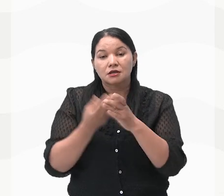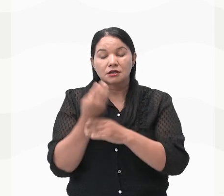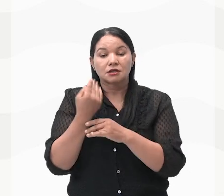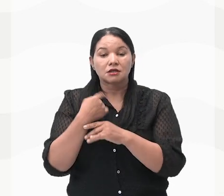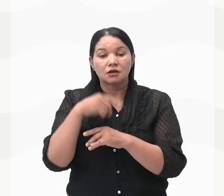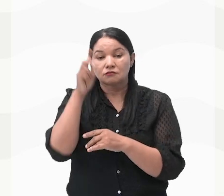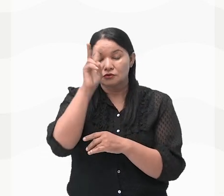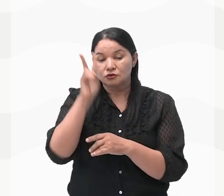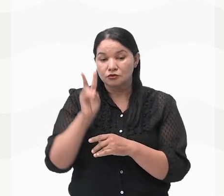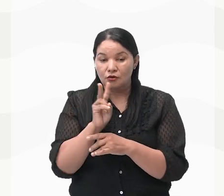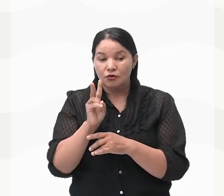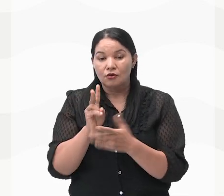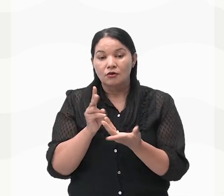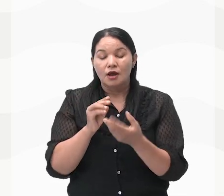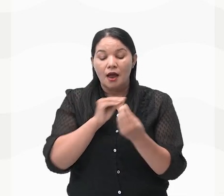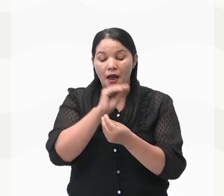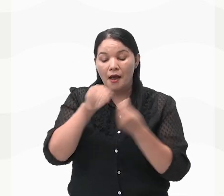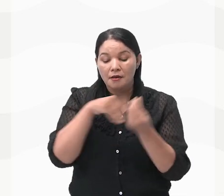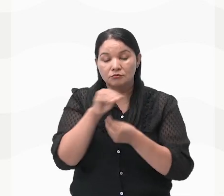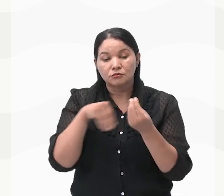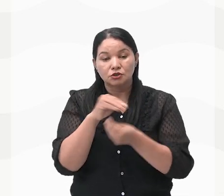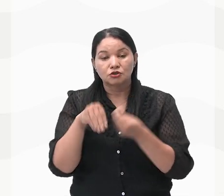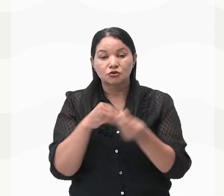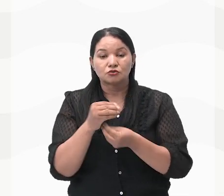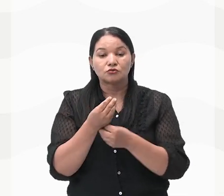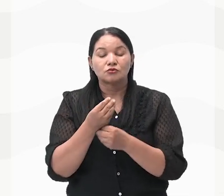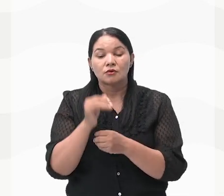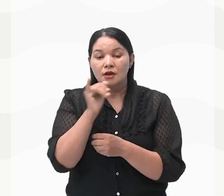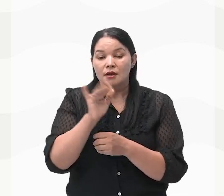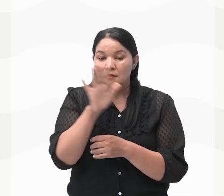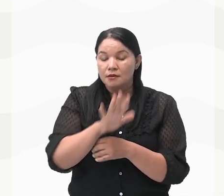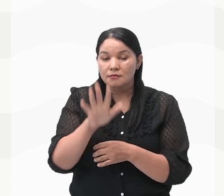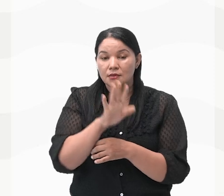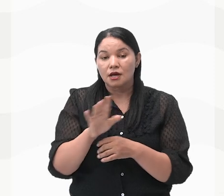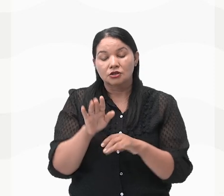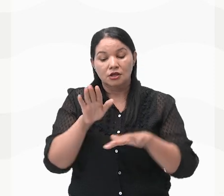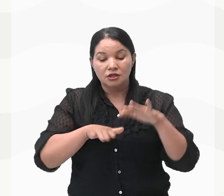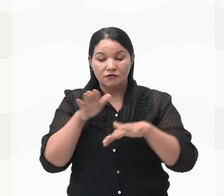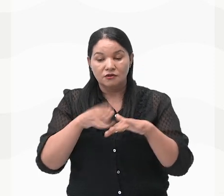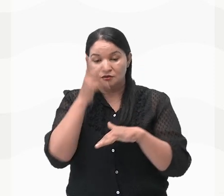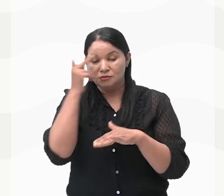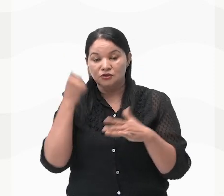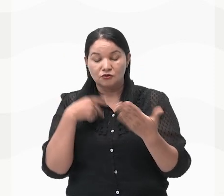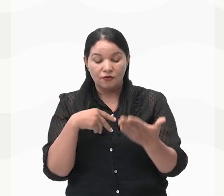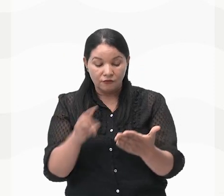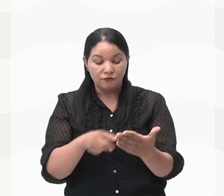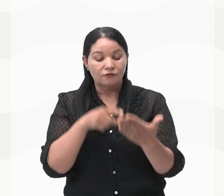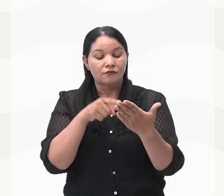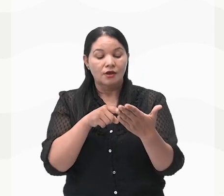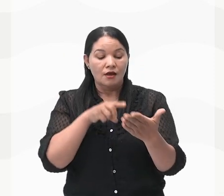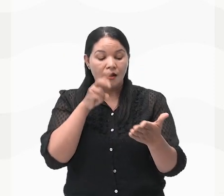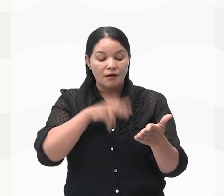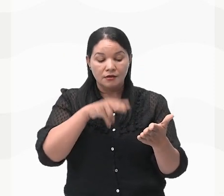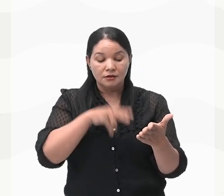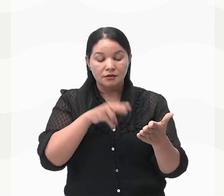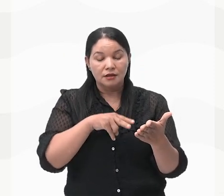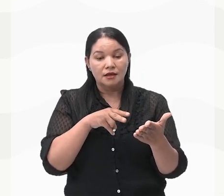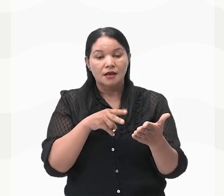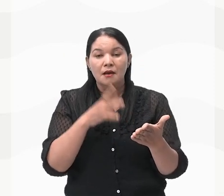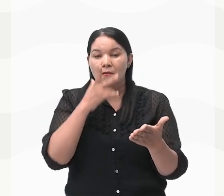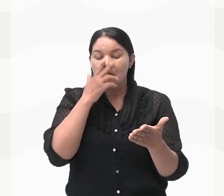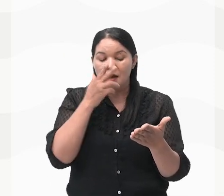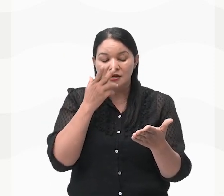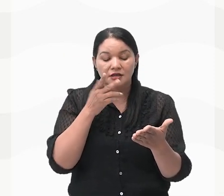questionar, especialmente se a fonte parecer confiável ou se a informação for